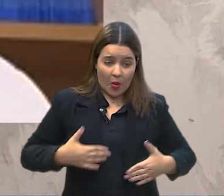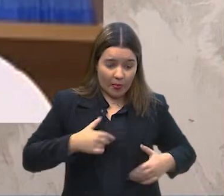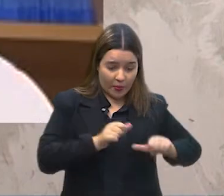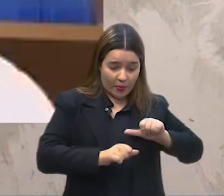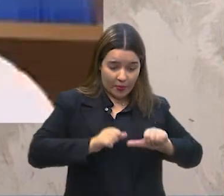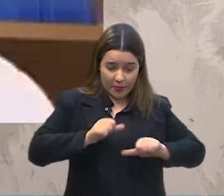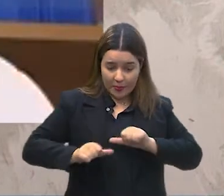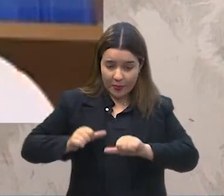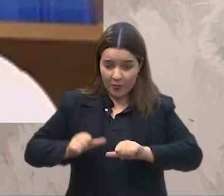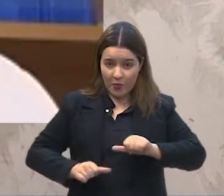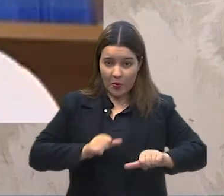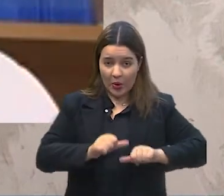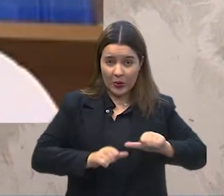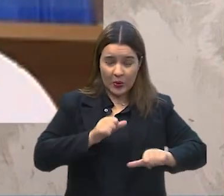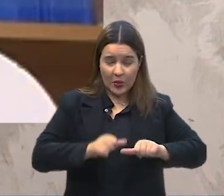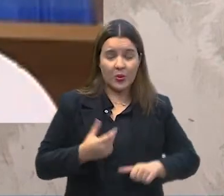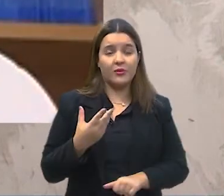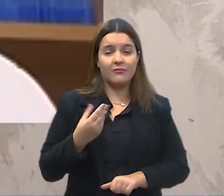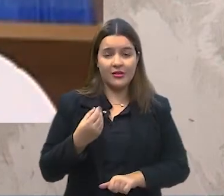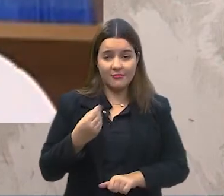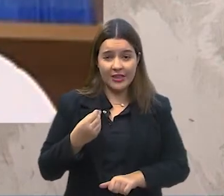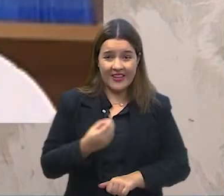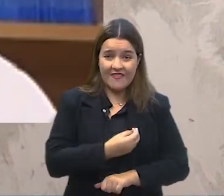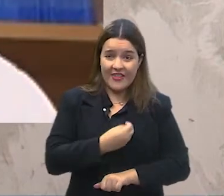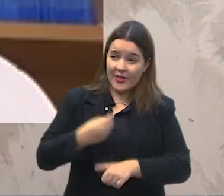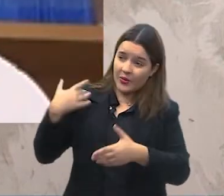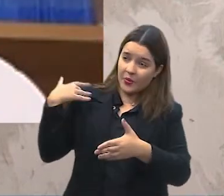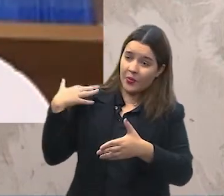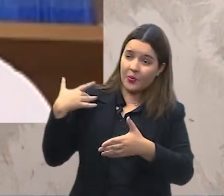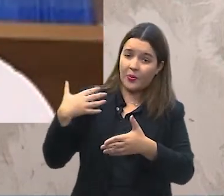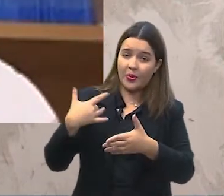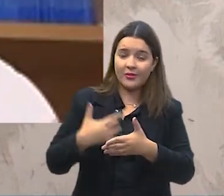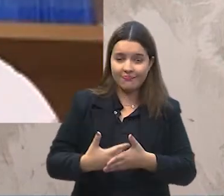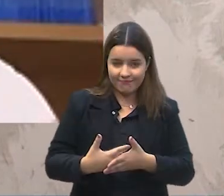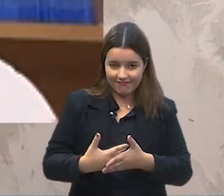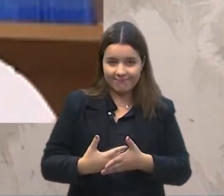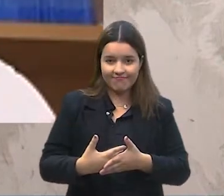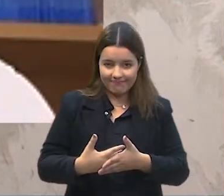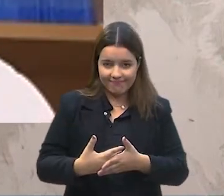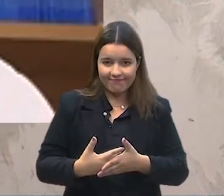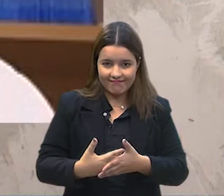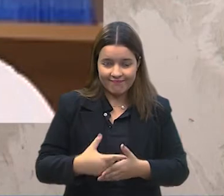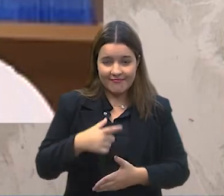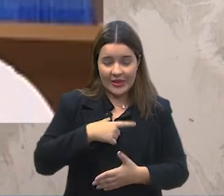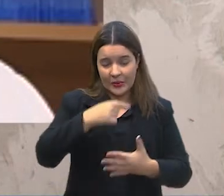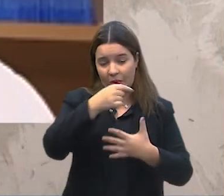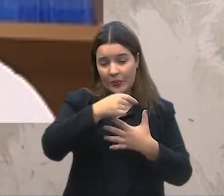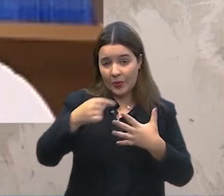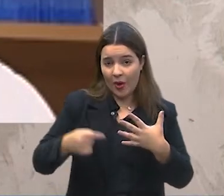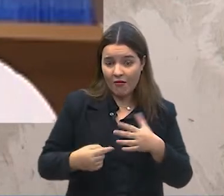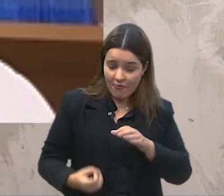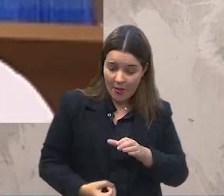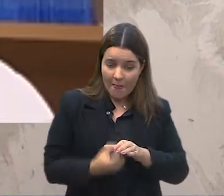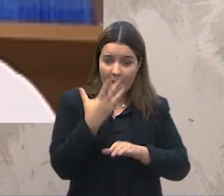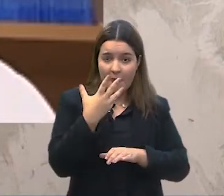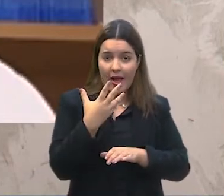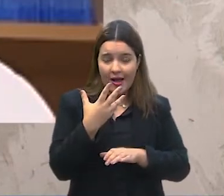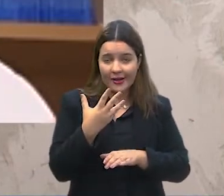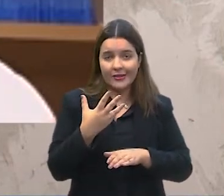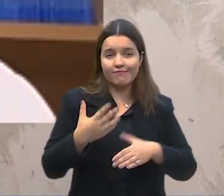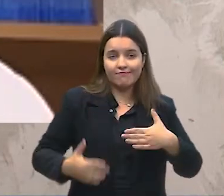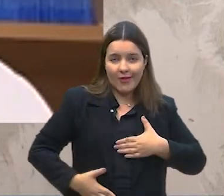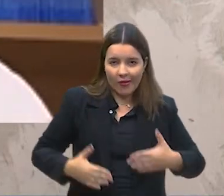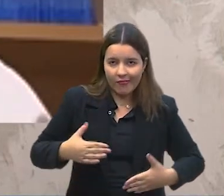vão se acumulando no transcorrer da vida, né? E estão na dependência de uma série de fatores